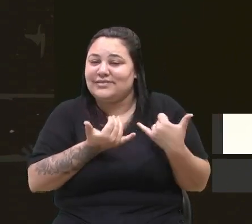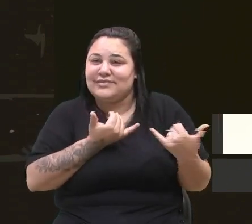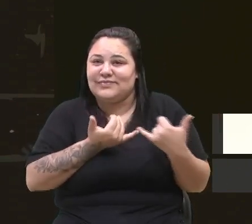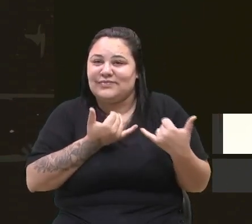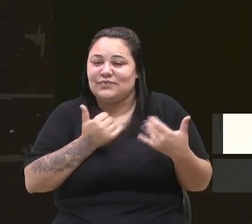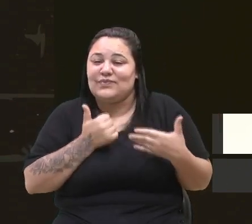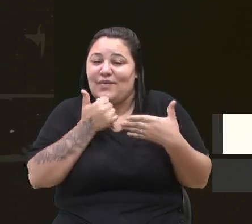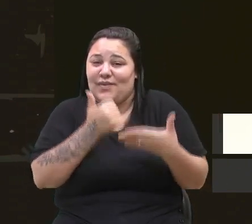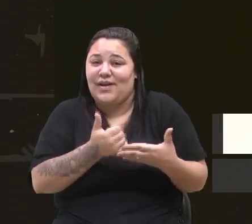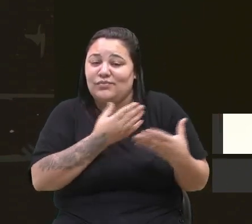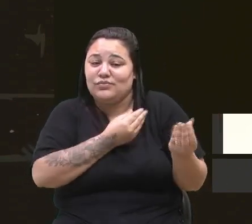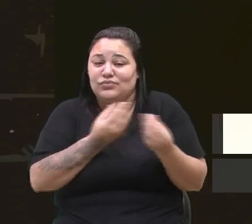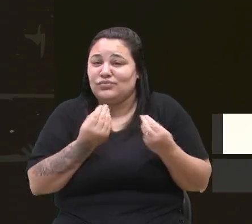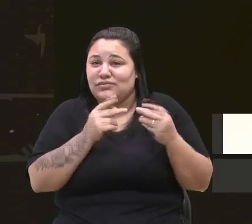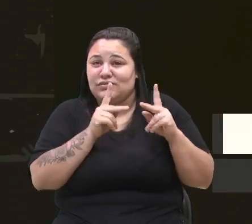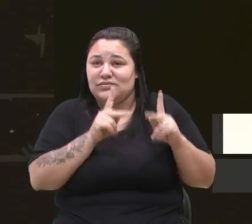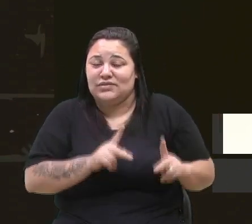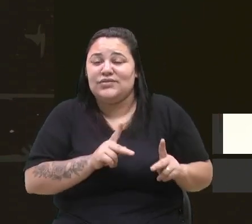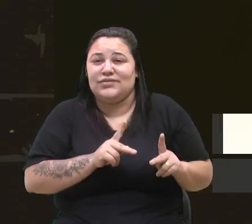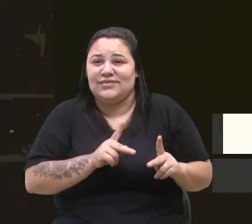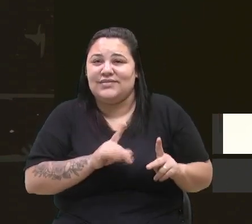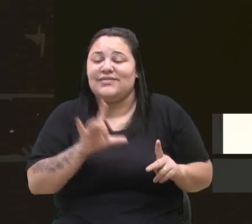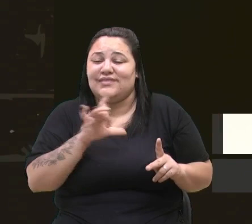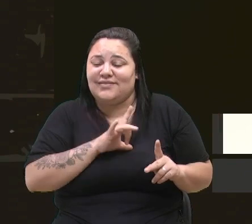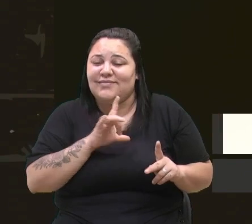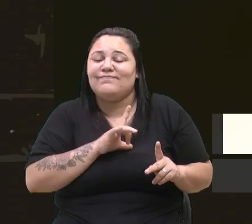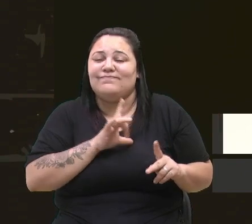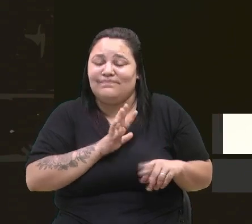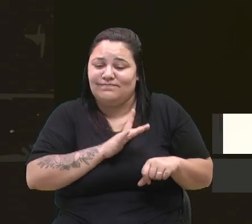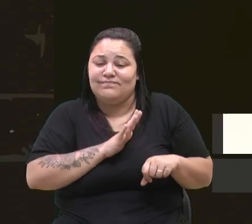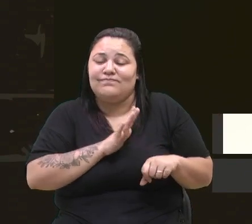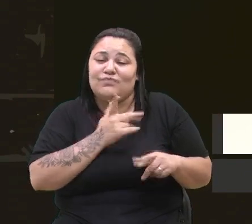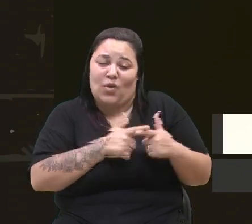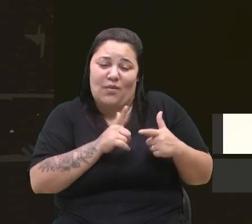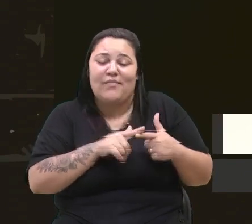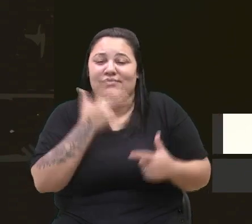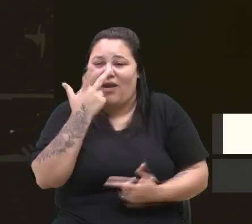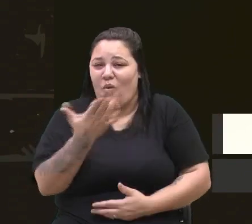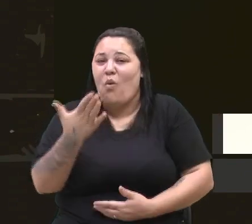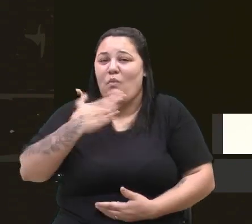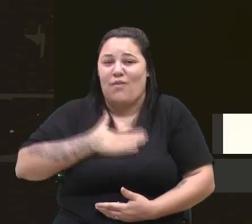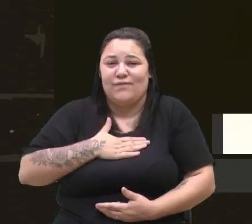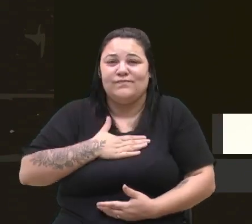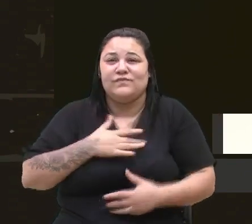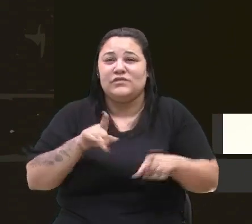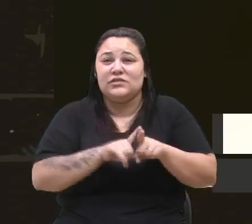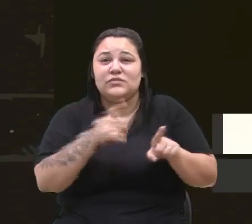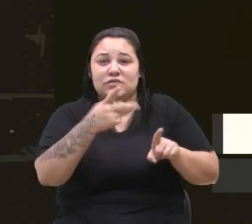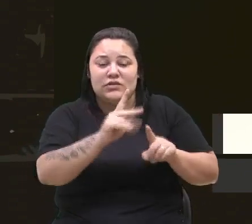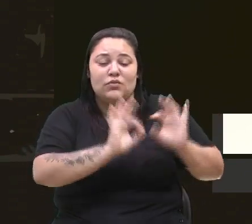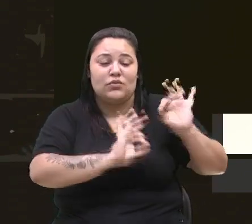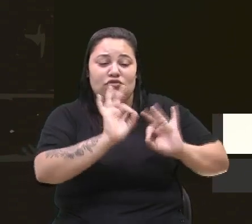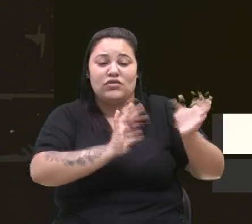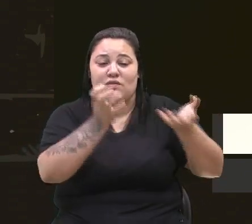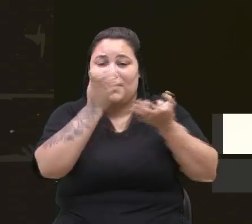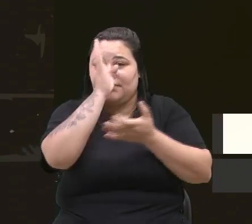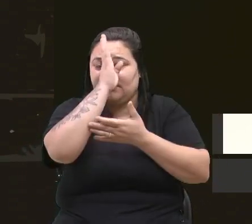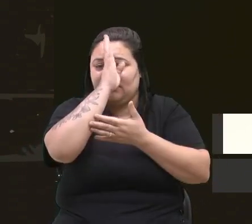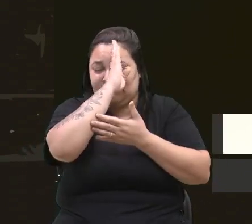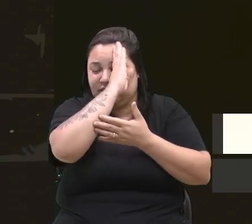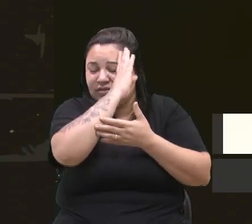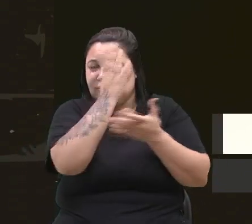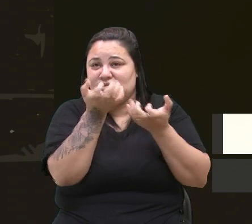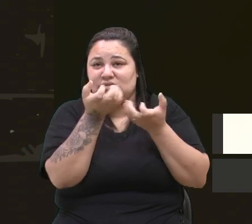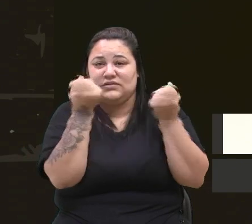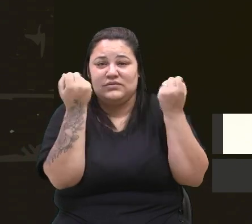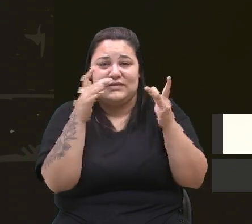muitas pessoas devem estar na mesma situação do que eu. Então, esse seu projeto, quero lhe parabenizar, já nos